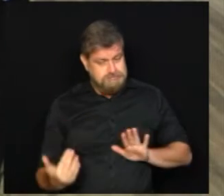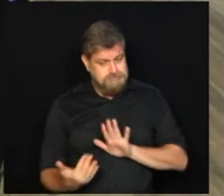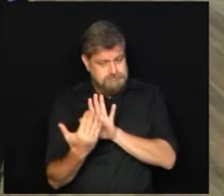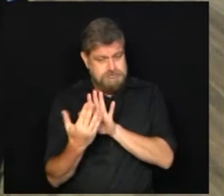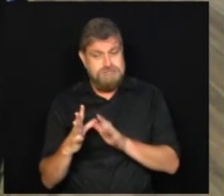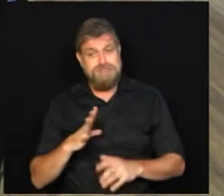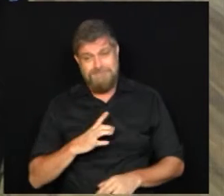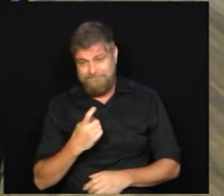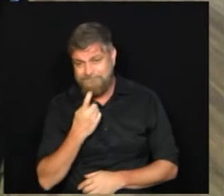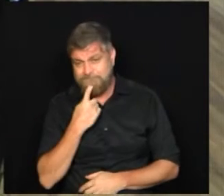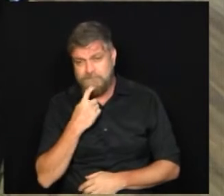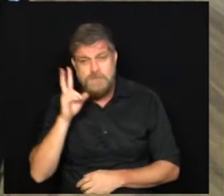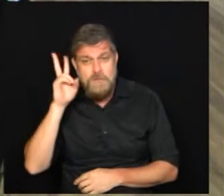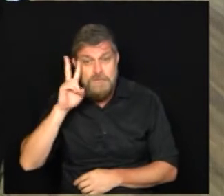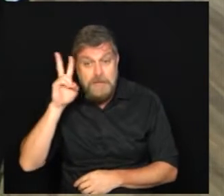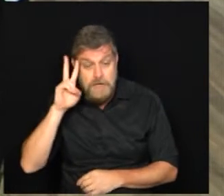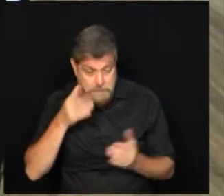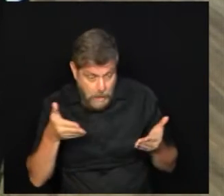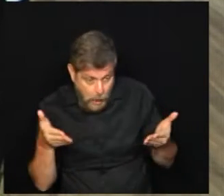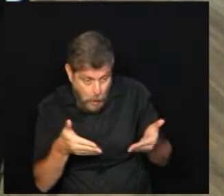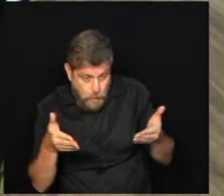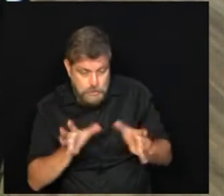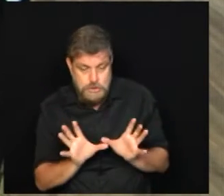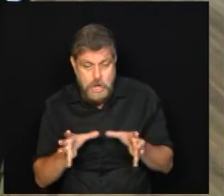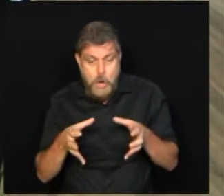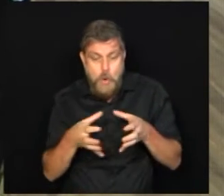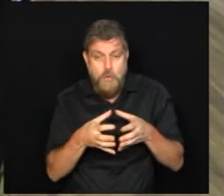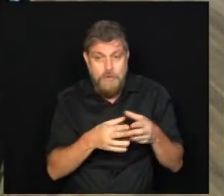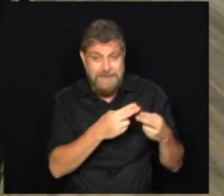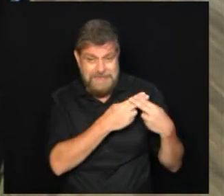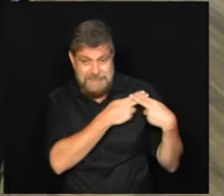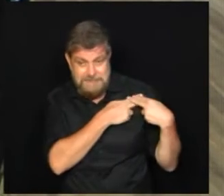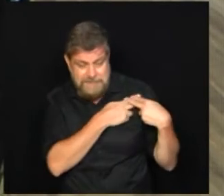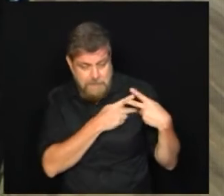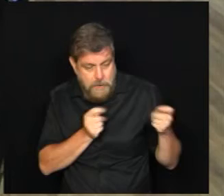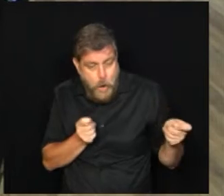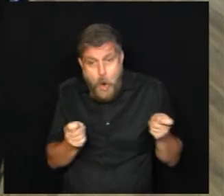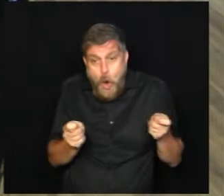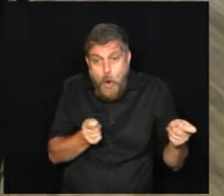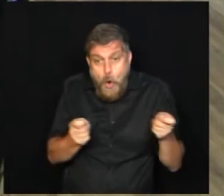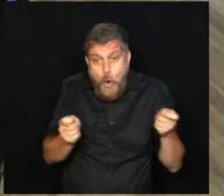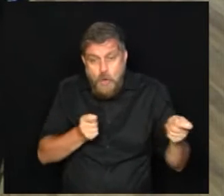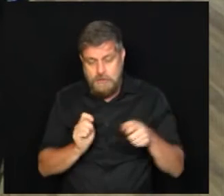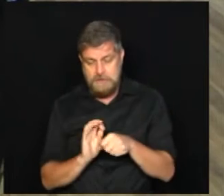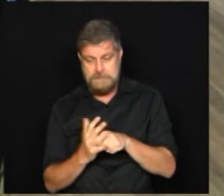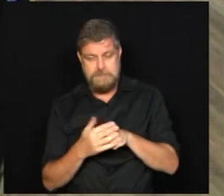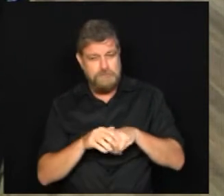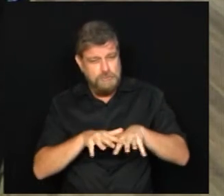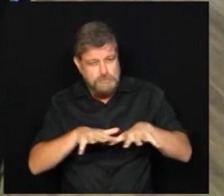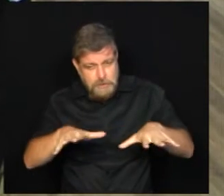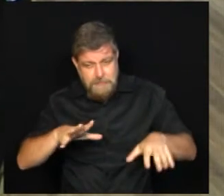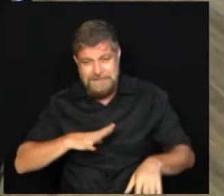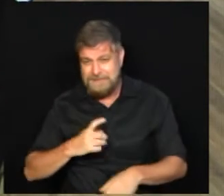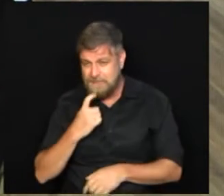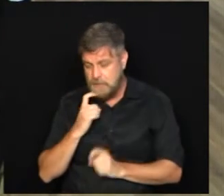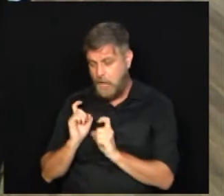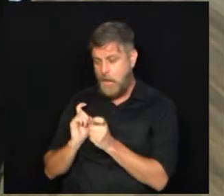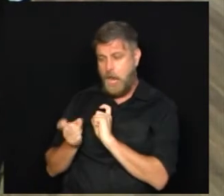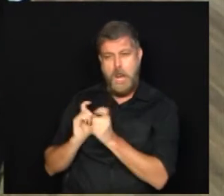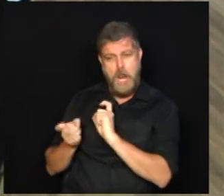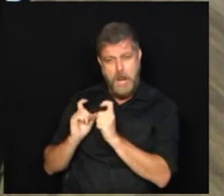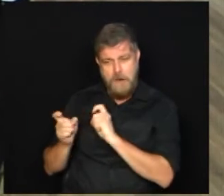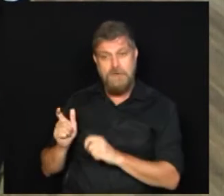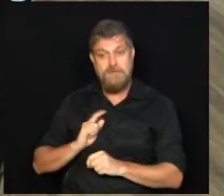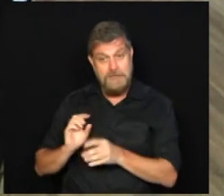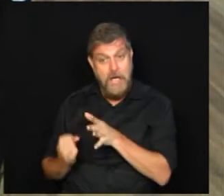município que a gente lembra que hoje o comitê de contingência da covid-19 em Campinas realiza uma reunião Inclusive